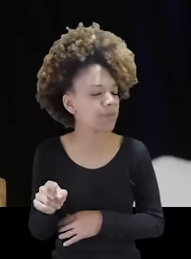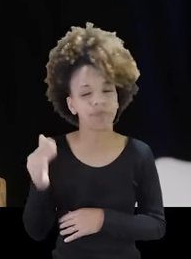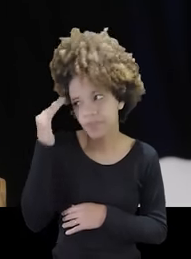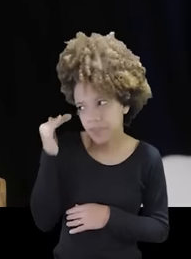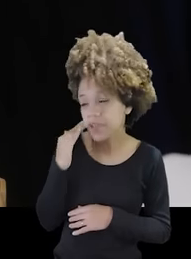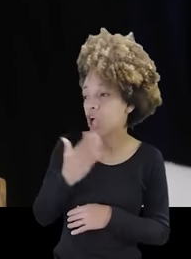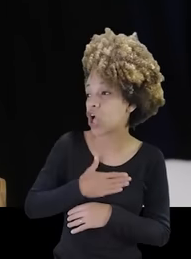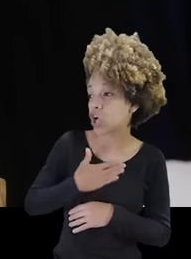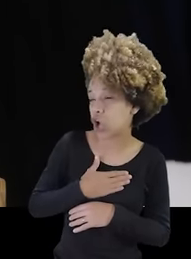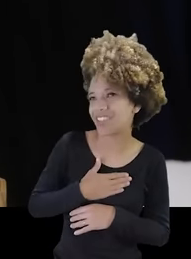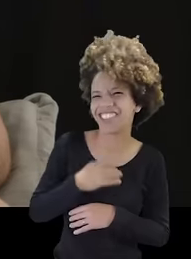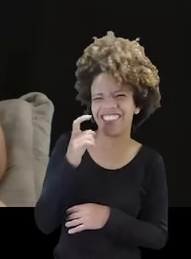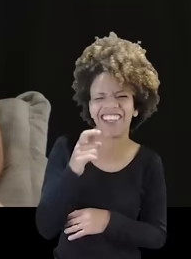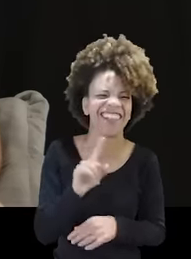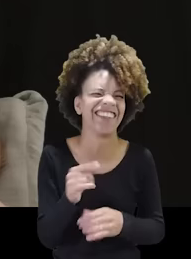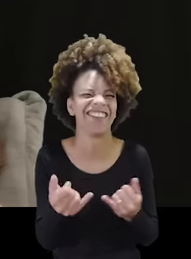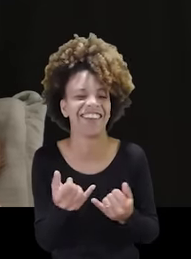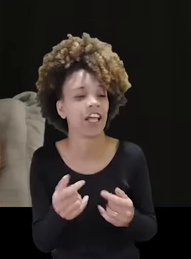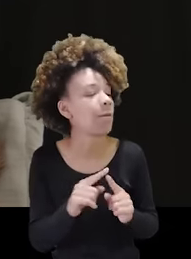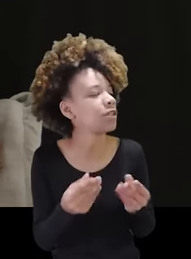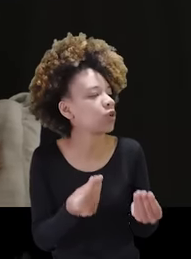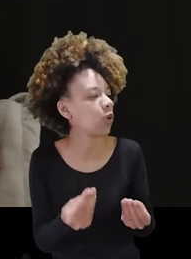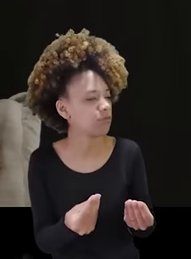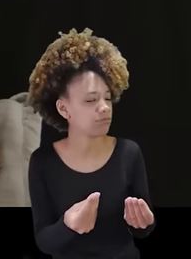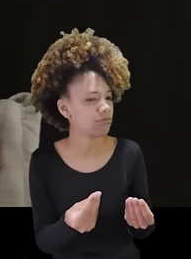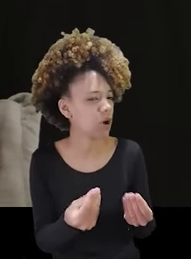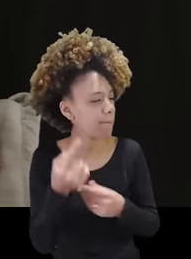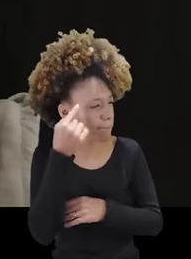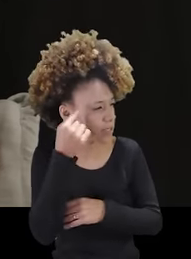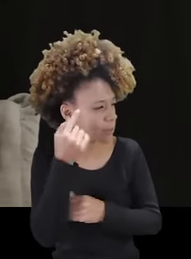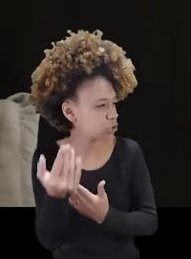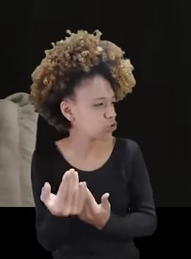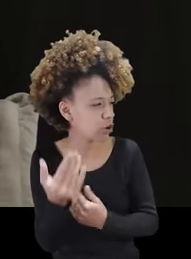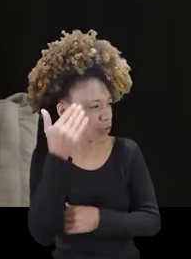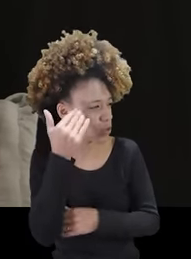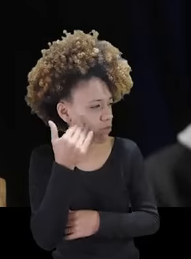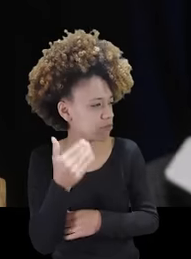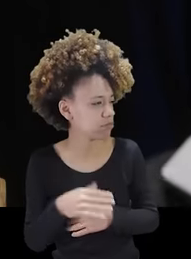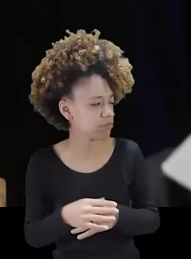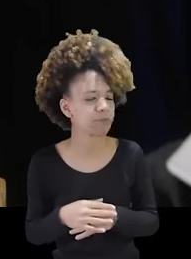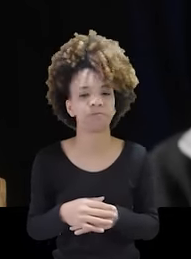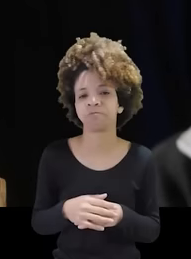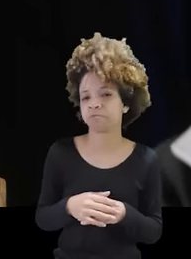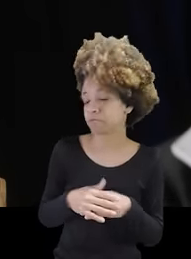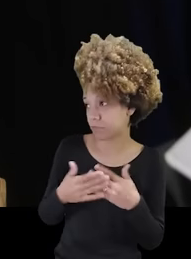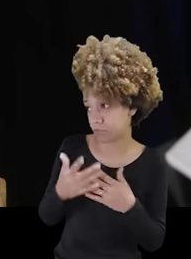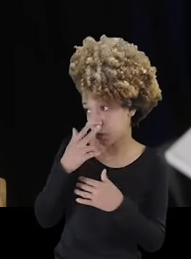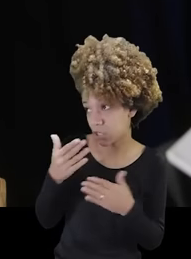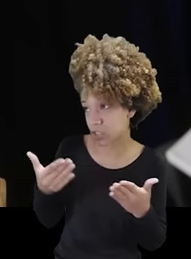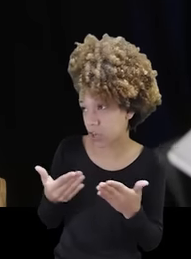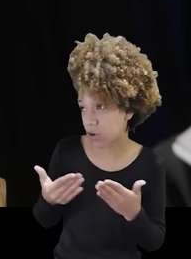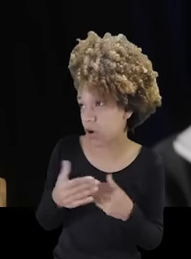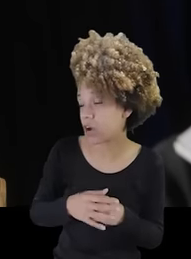coreiana gosta de Tik Tok o pensamento de um jovem coreano eu acho